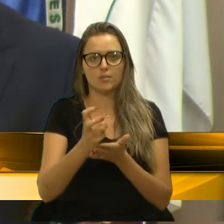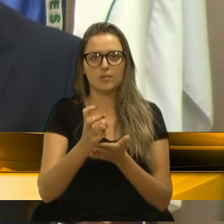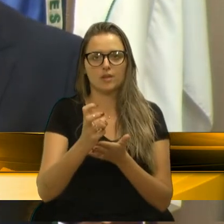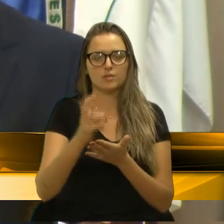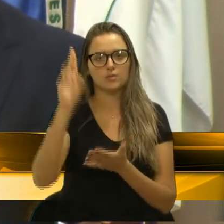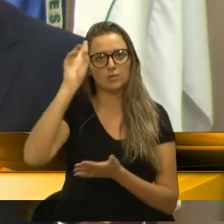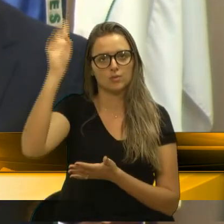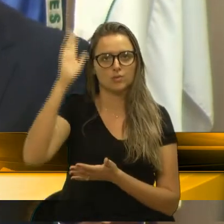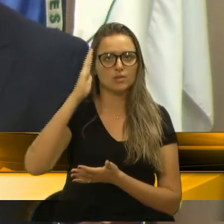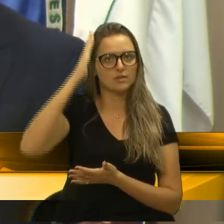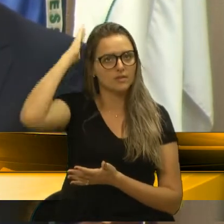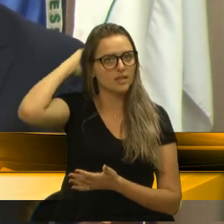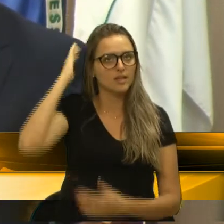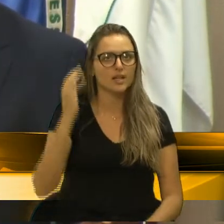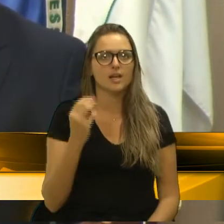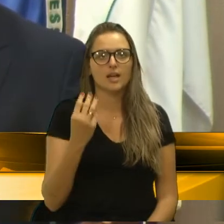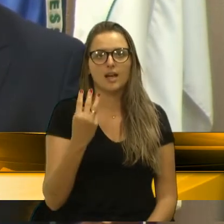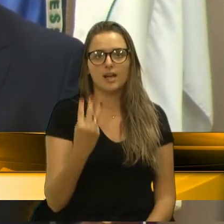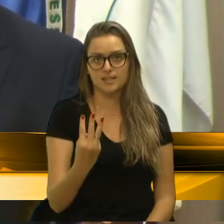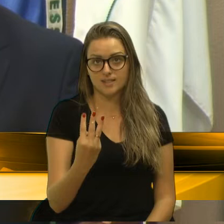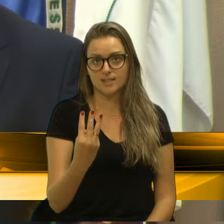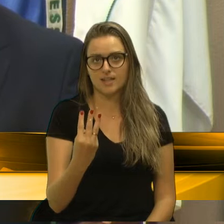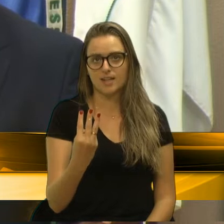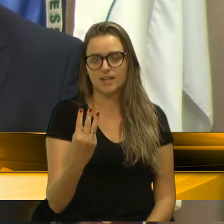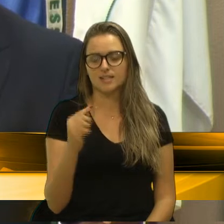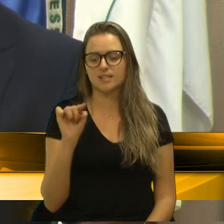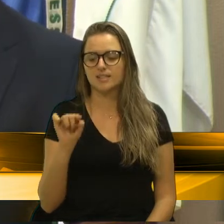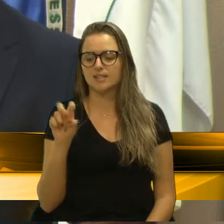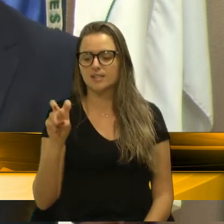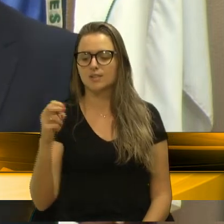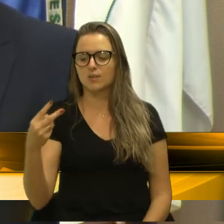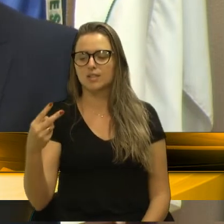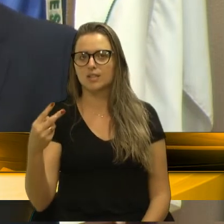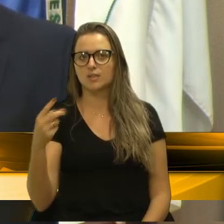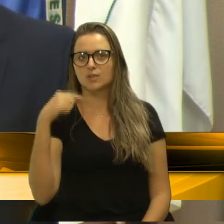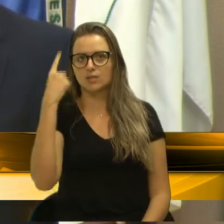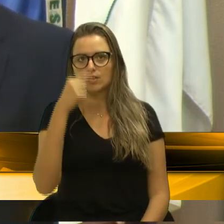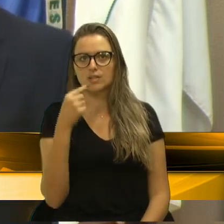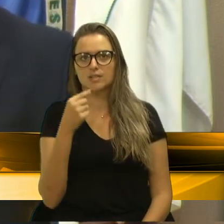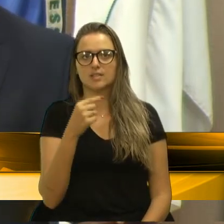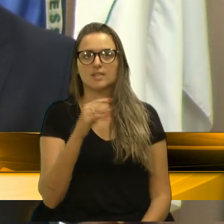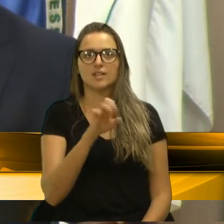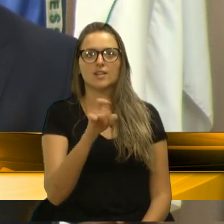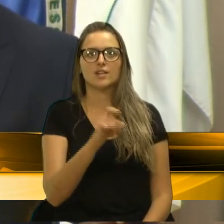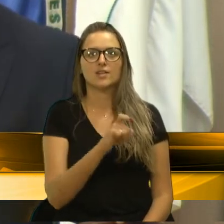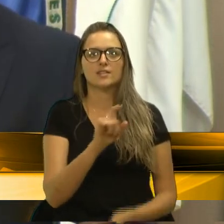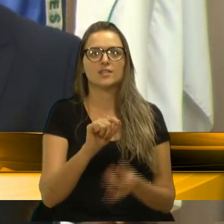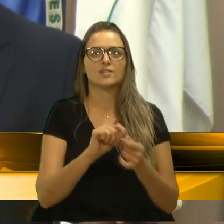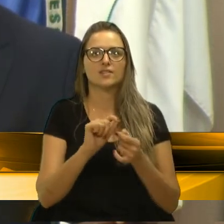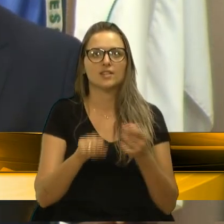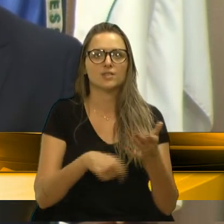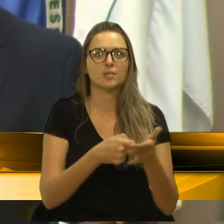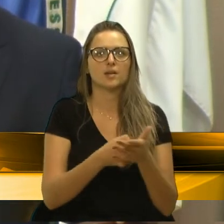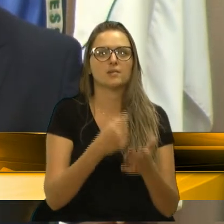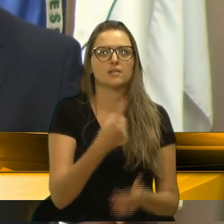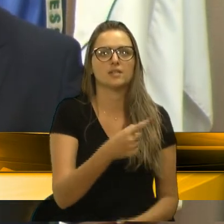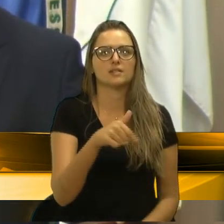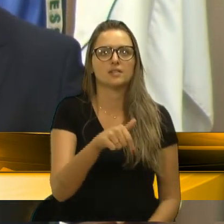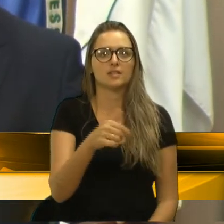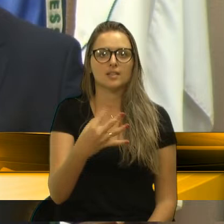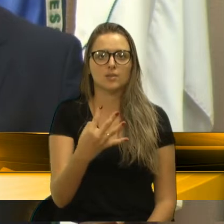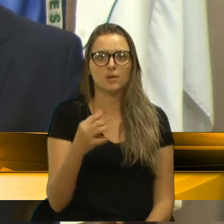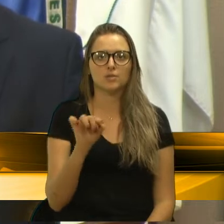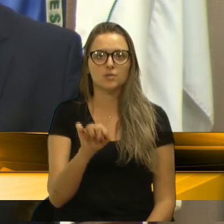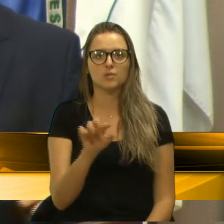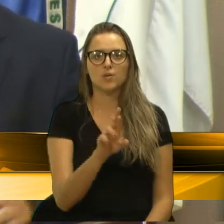Daniel Guerra, às 15h52, a antiga administração do IPAM fez o pagamento de R$ 174 mil para essa